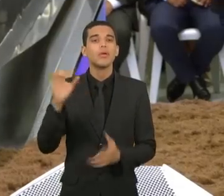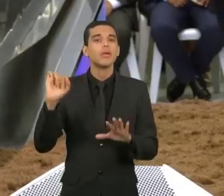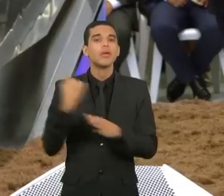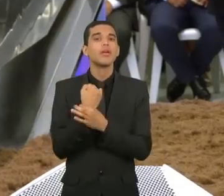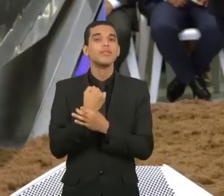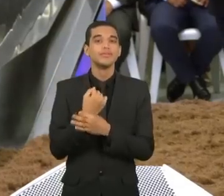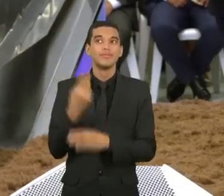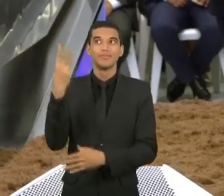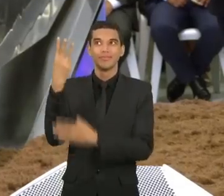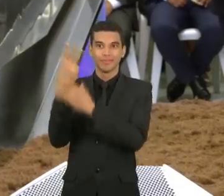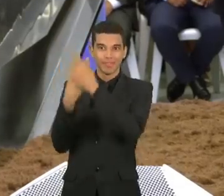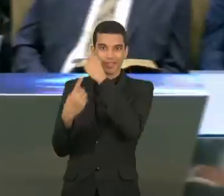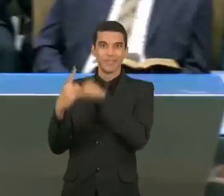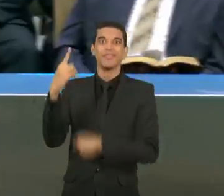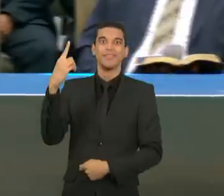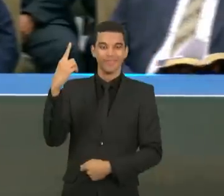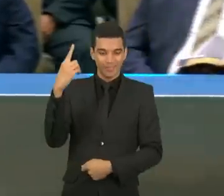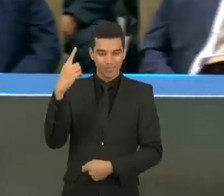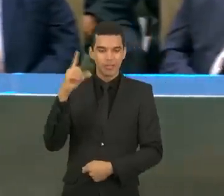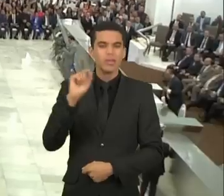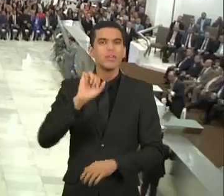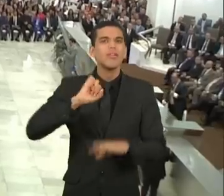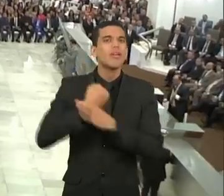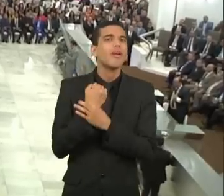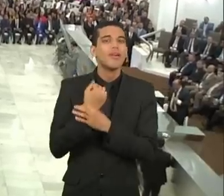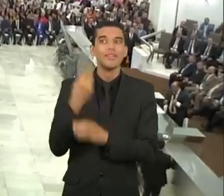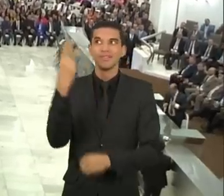Estão fracos. Quem garante?